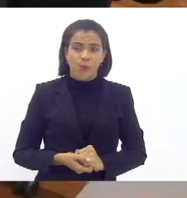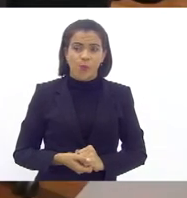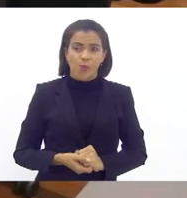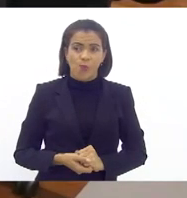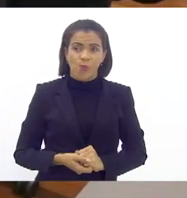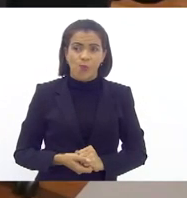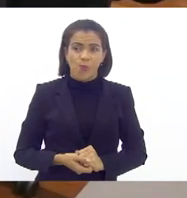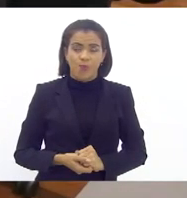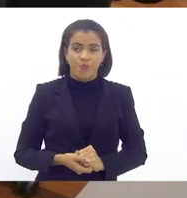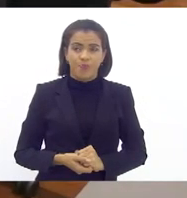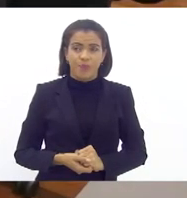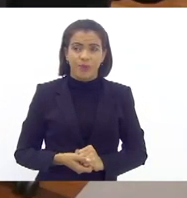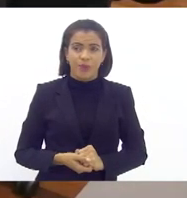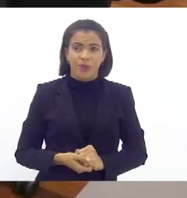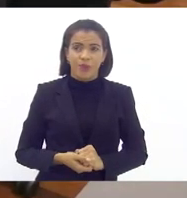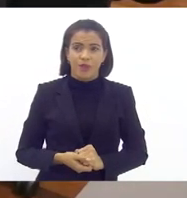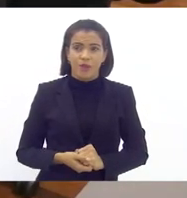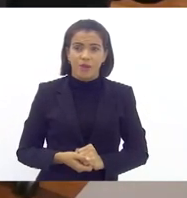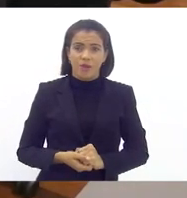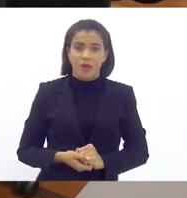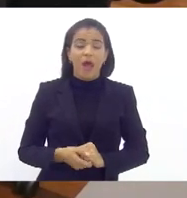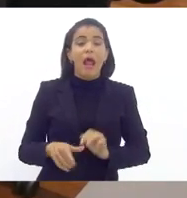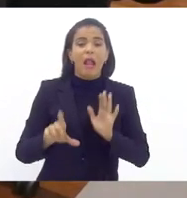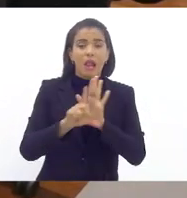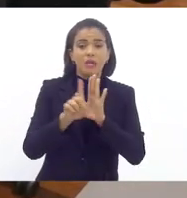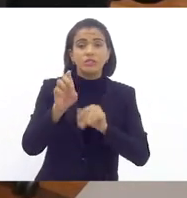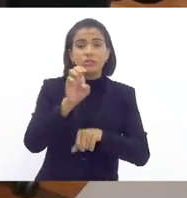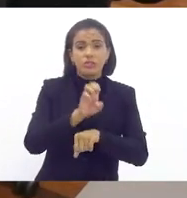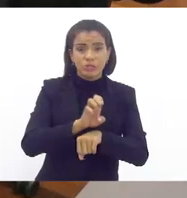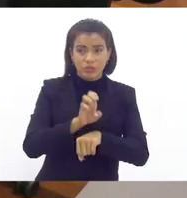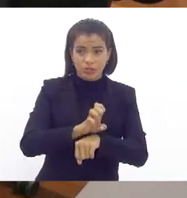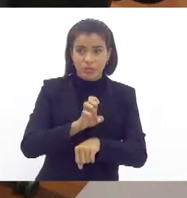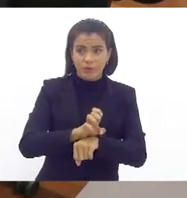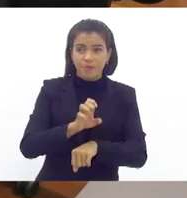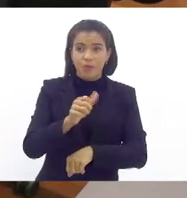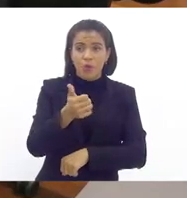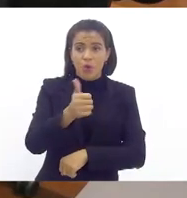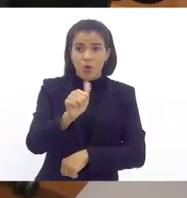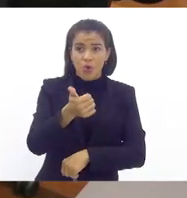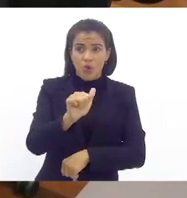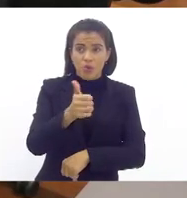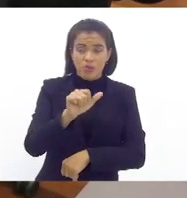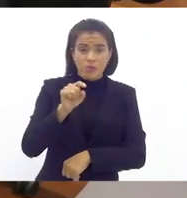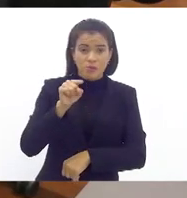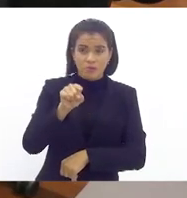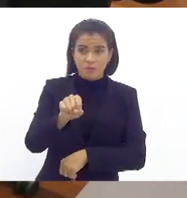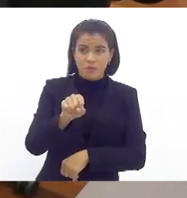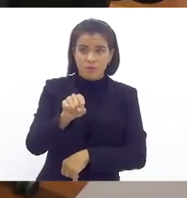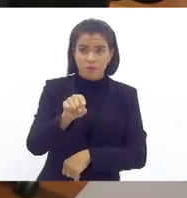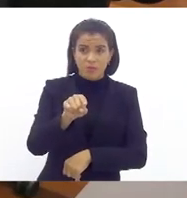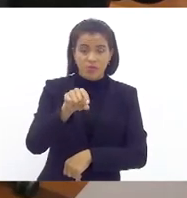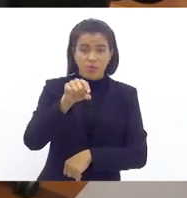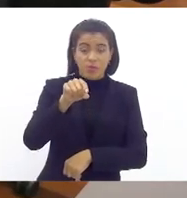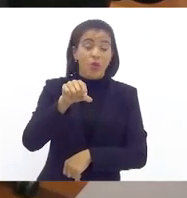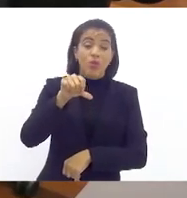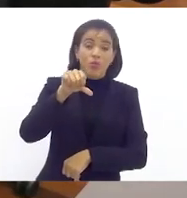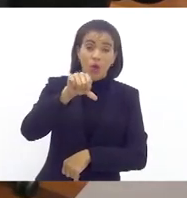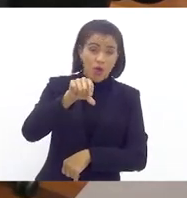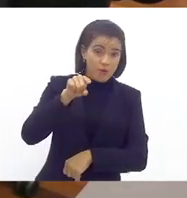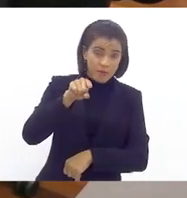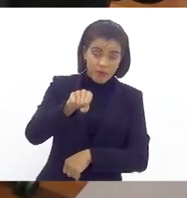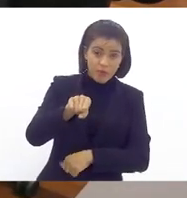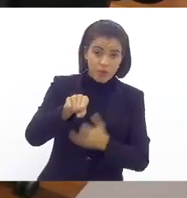É a de vocês, a estadual. 11.000... 9.000...